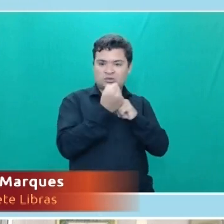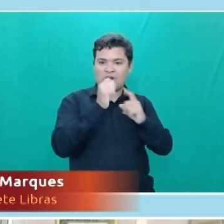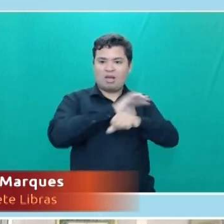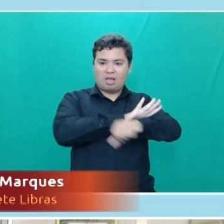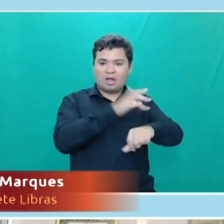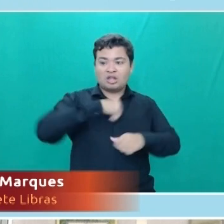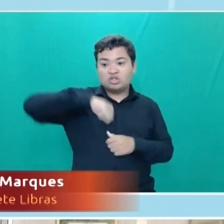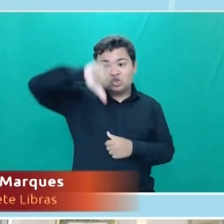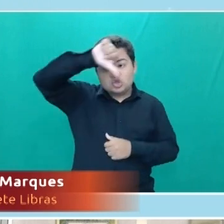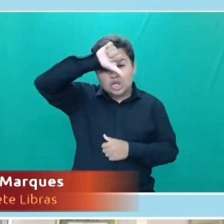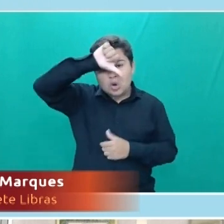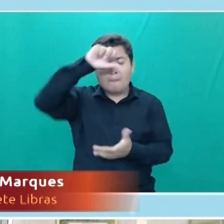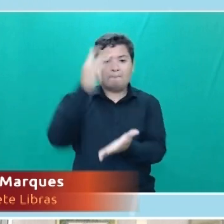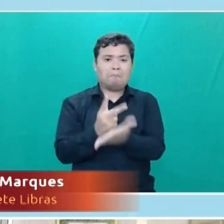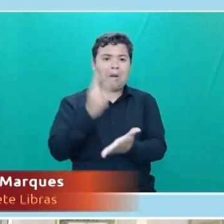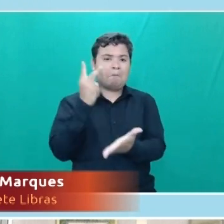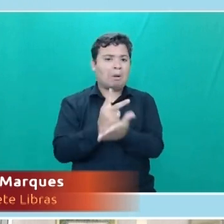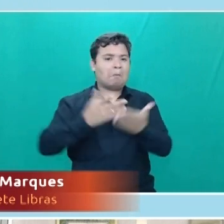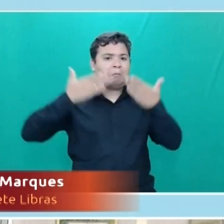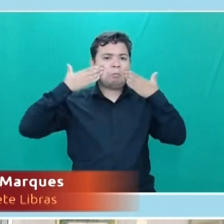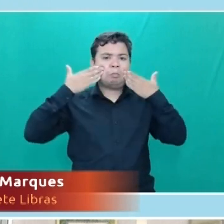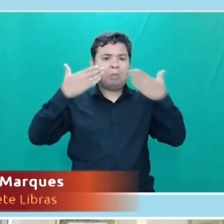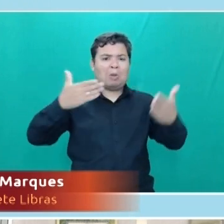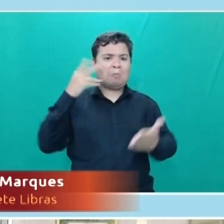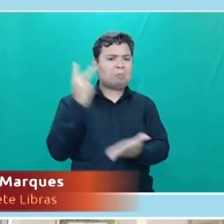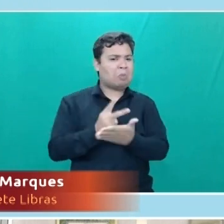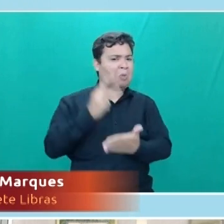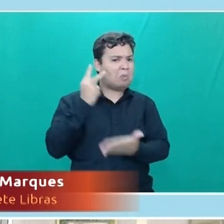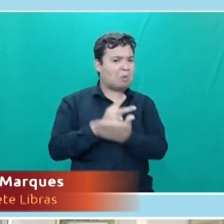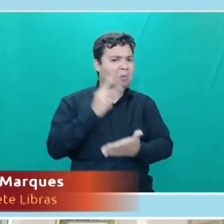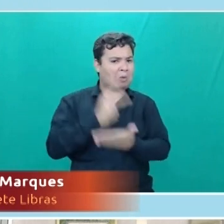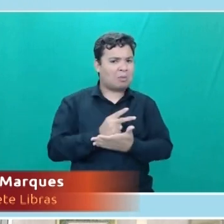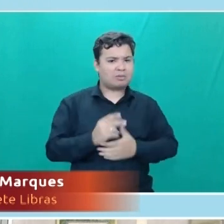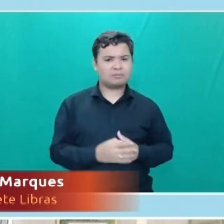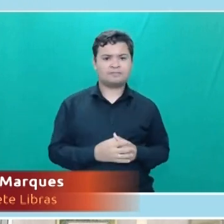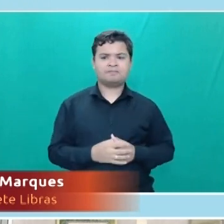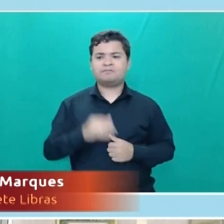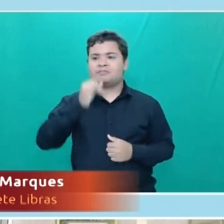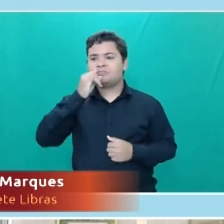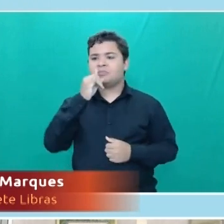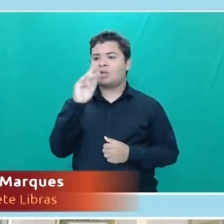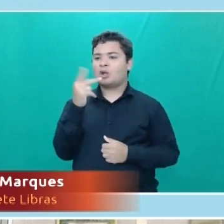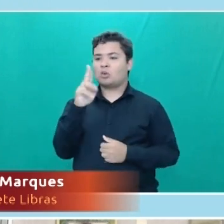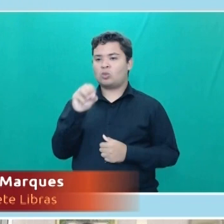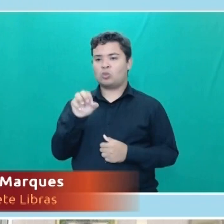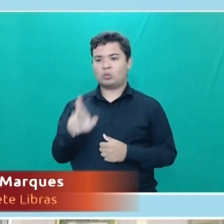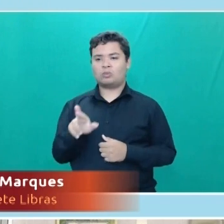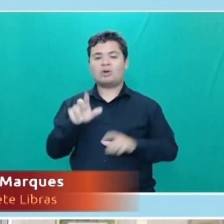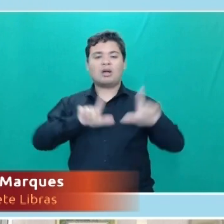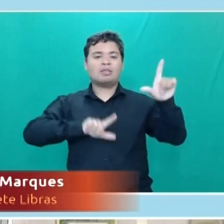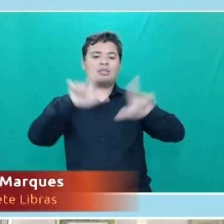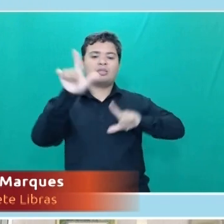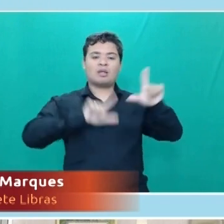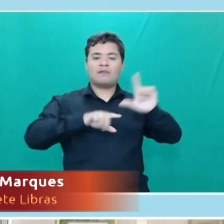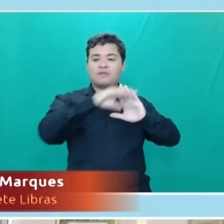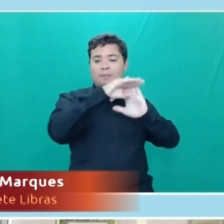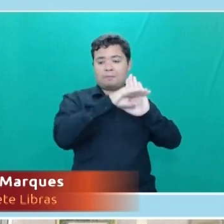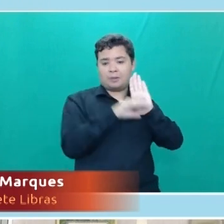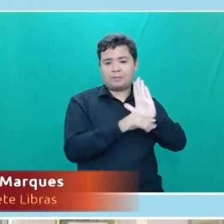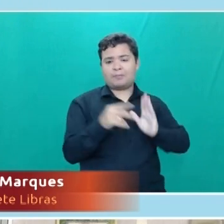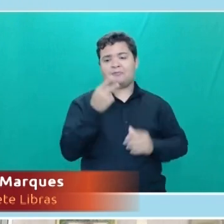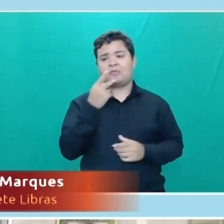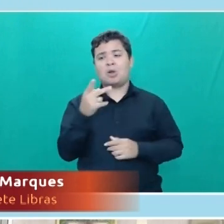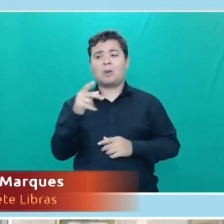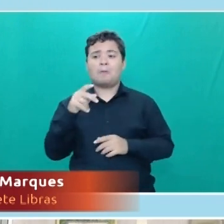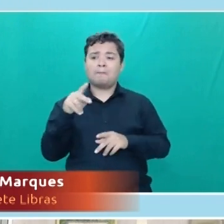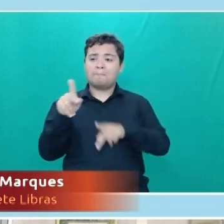sejam perpetuados. Então, a partir do momento que eu utilizo o humor para, por exemplo, em programas televisivos, né, fazer com que a população